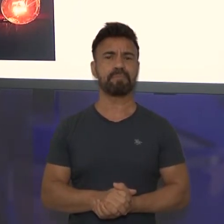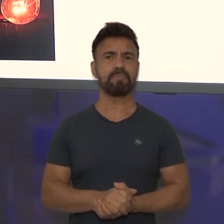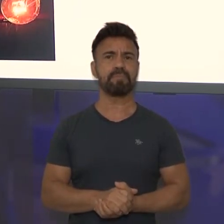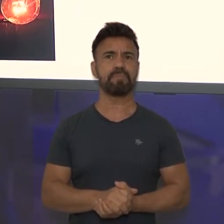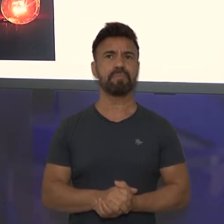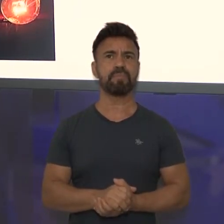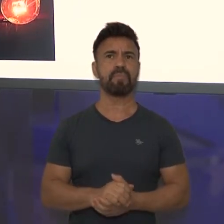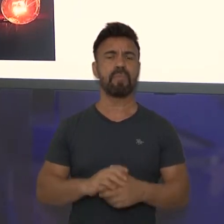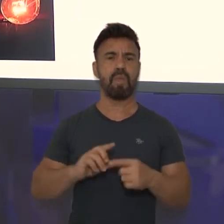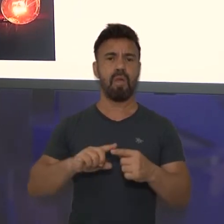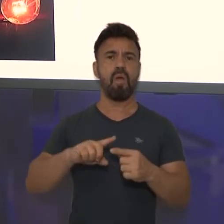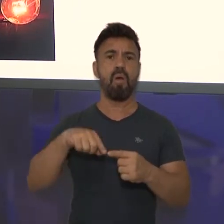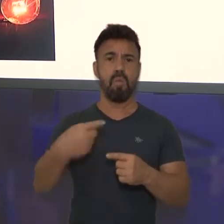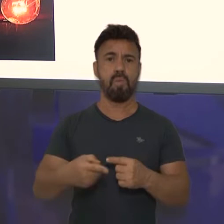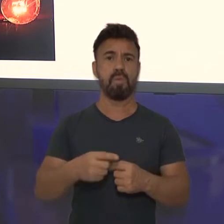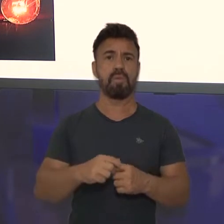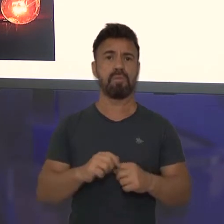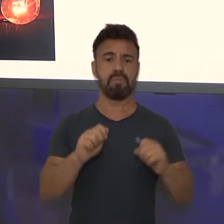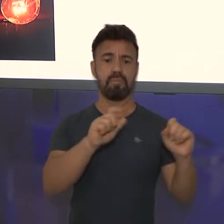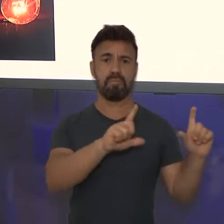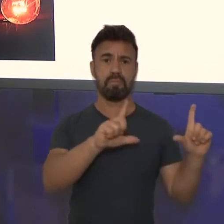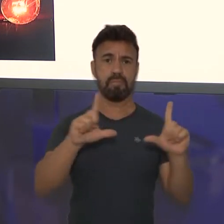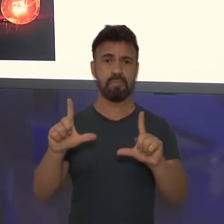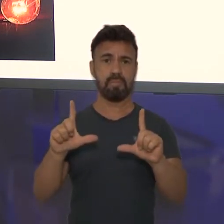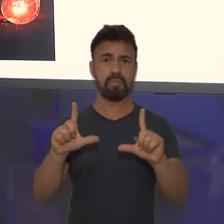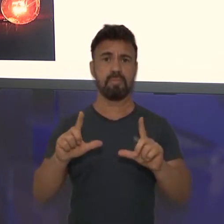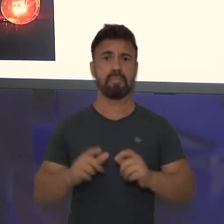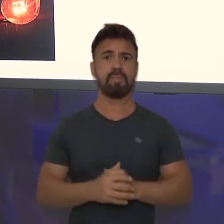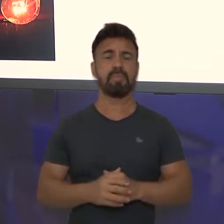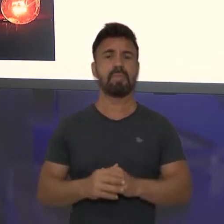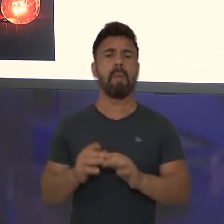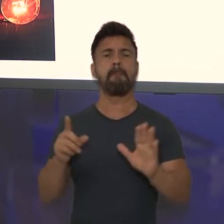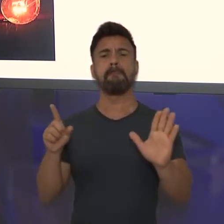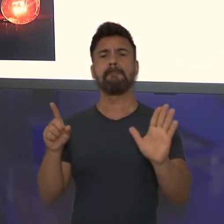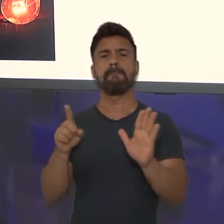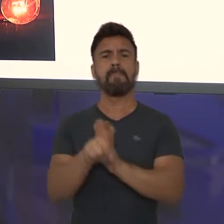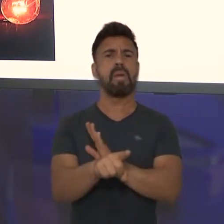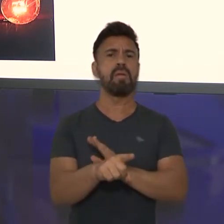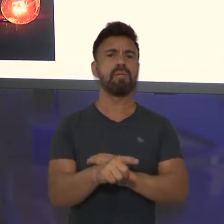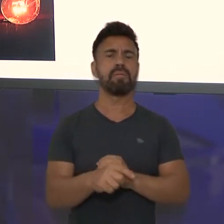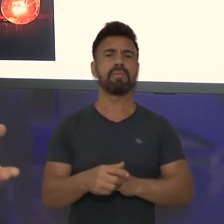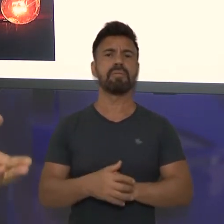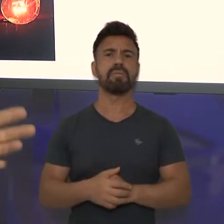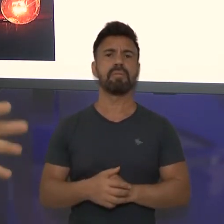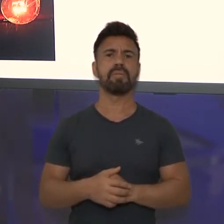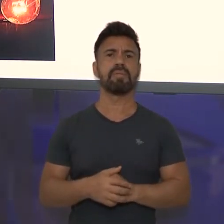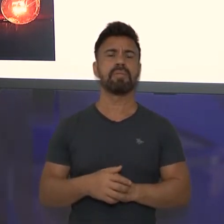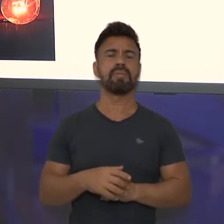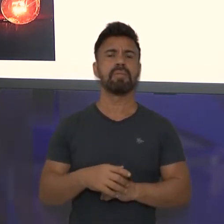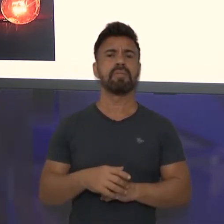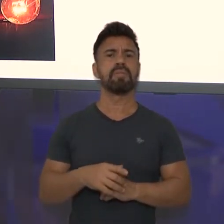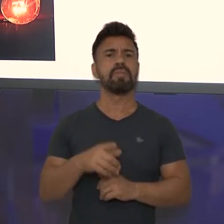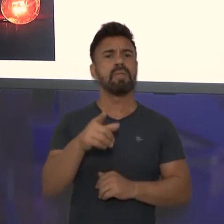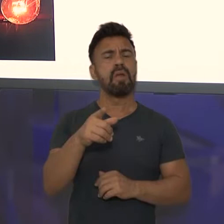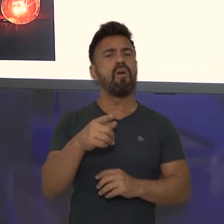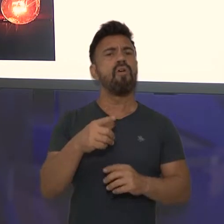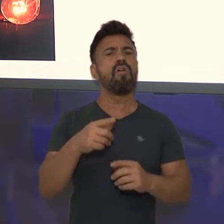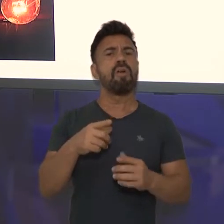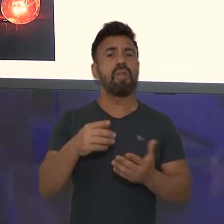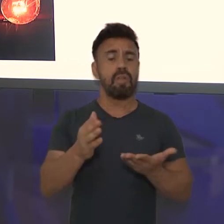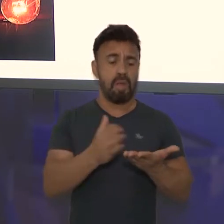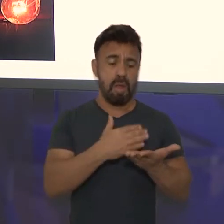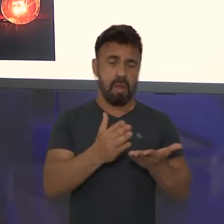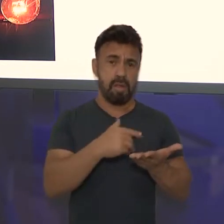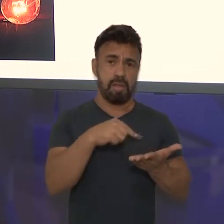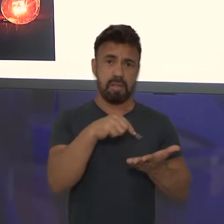Passando para o próximo, para a próxima pergunta, né, para a próxima questão, a gente pede que vocês sistemizem aí no caderno